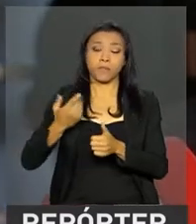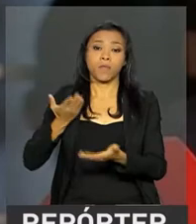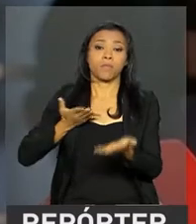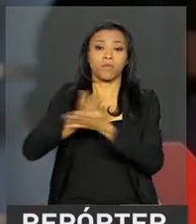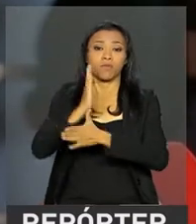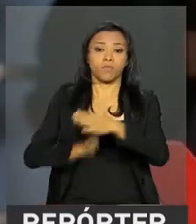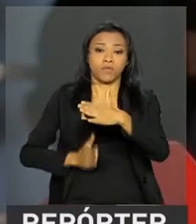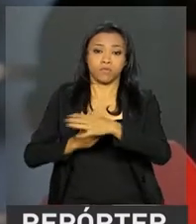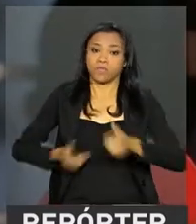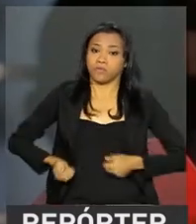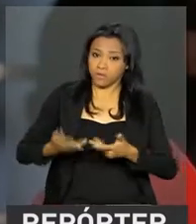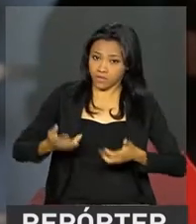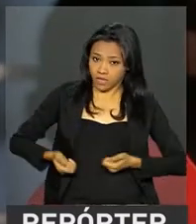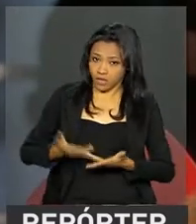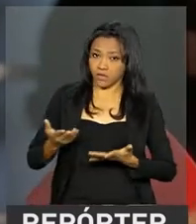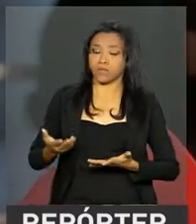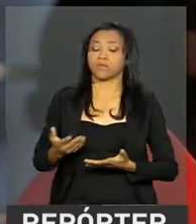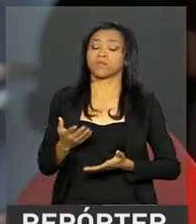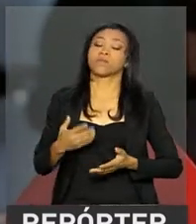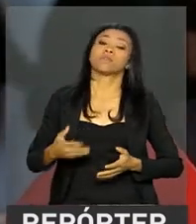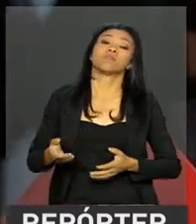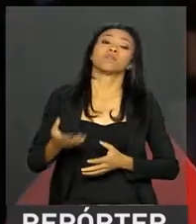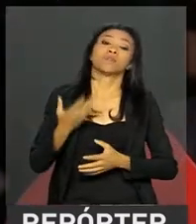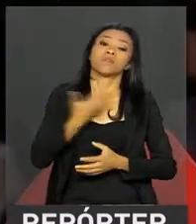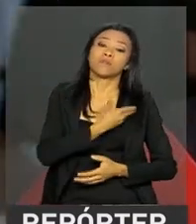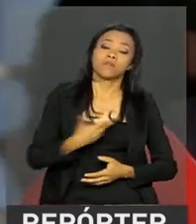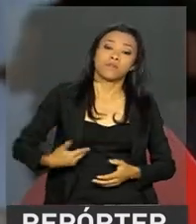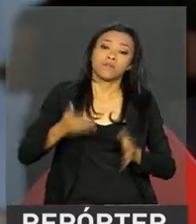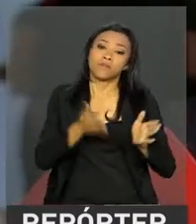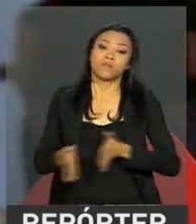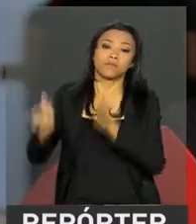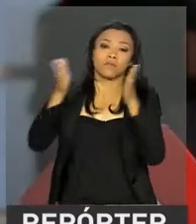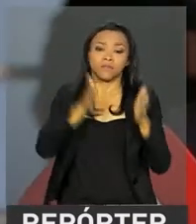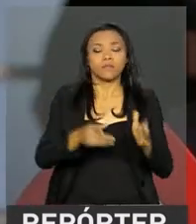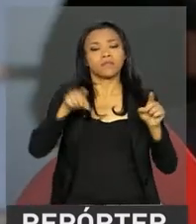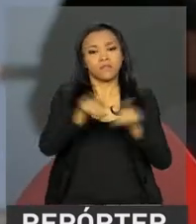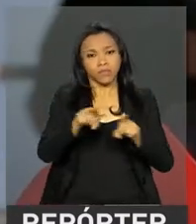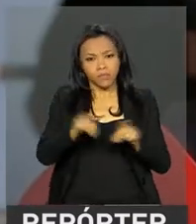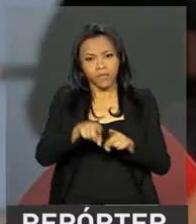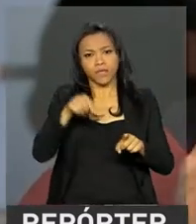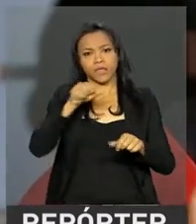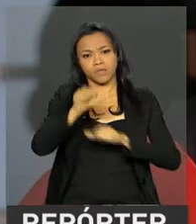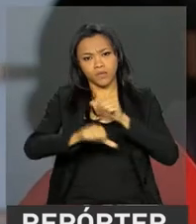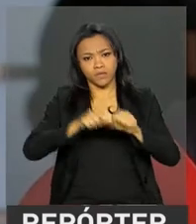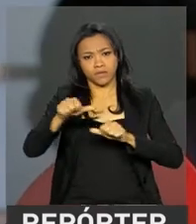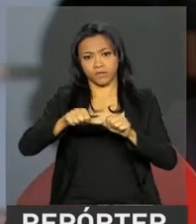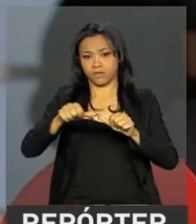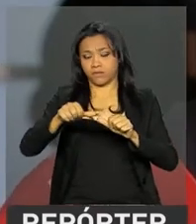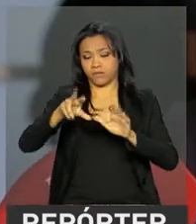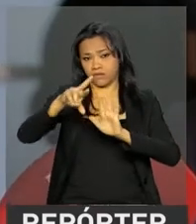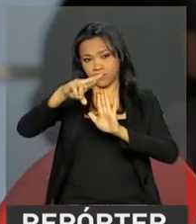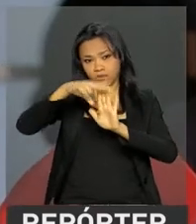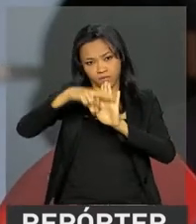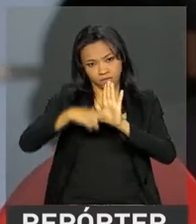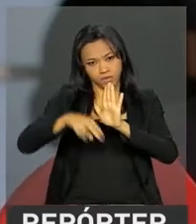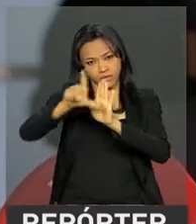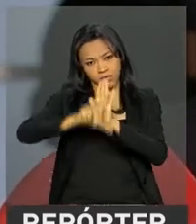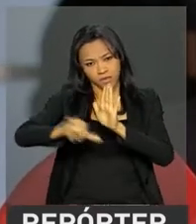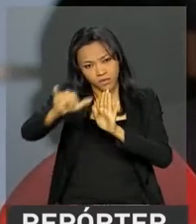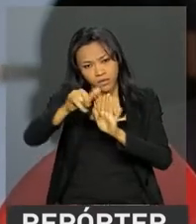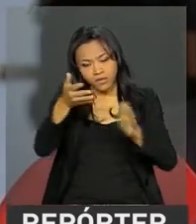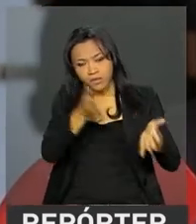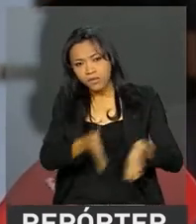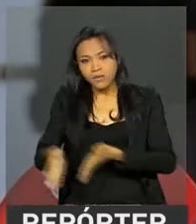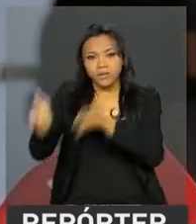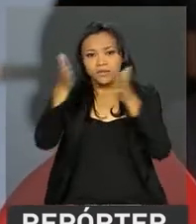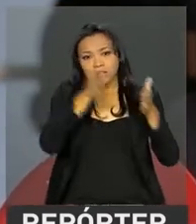a reforma trabalhista e outras reformas de andamento, previdência,